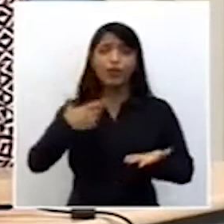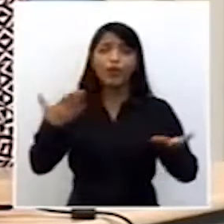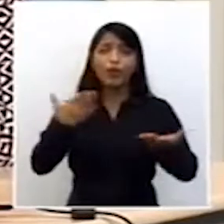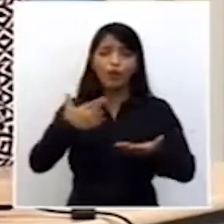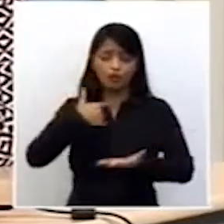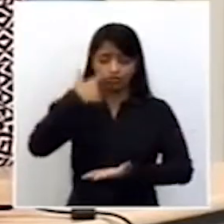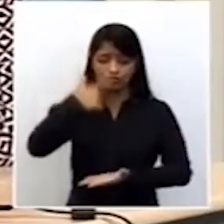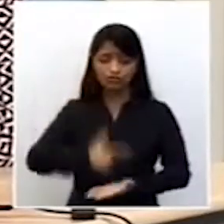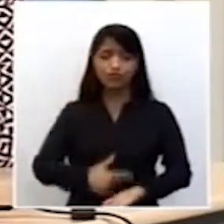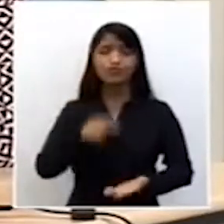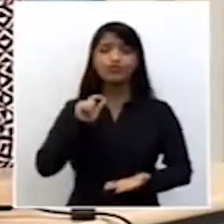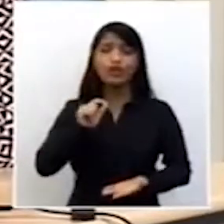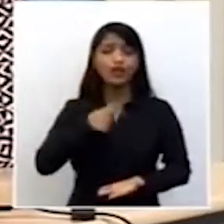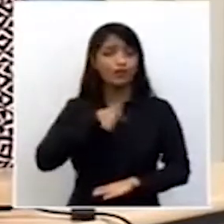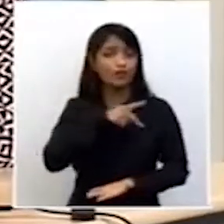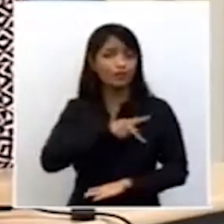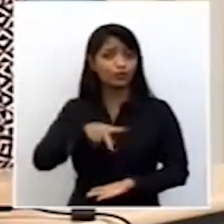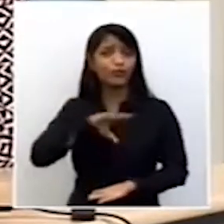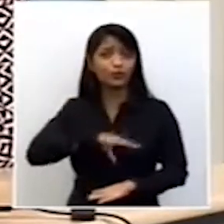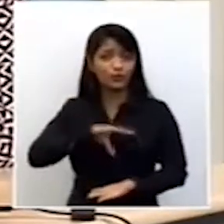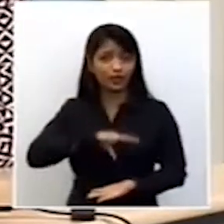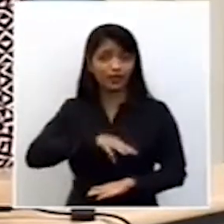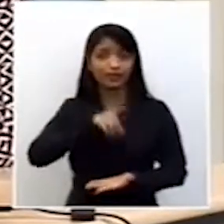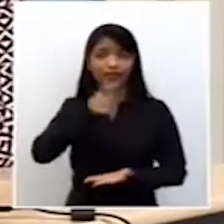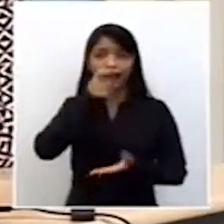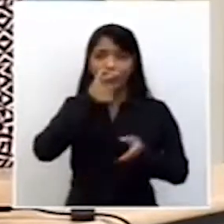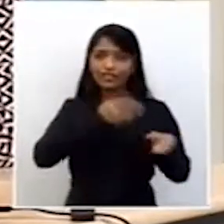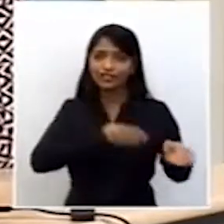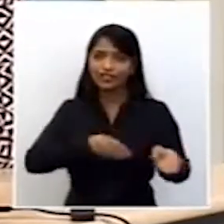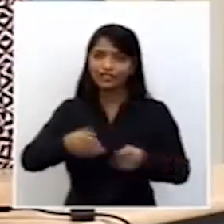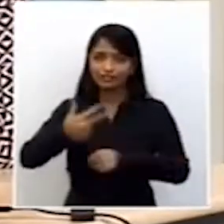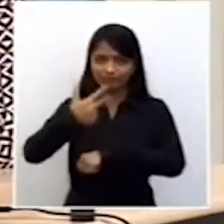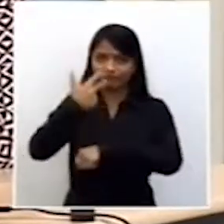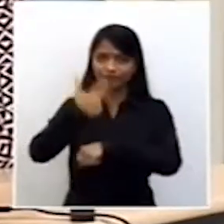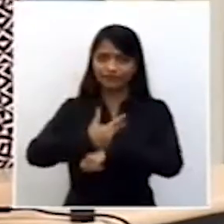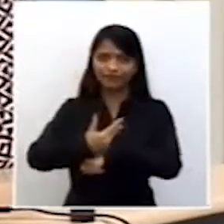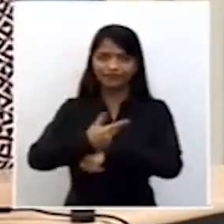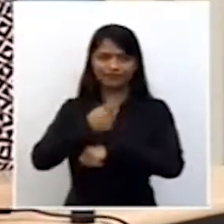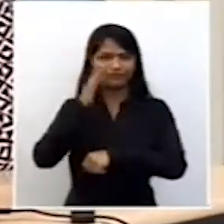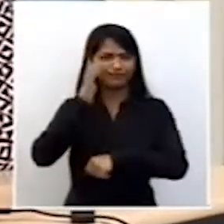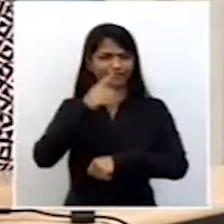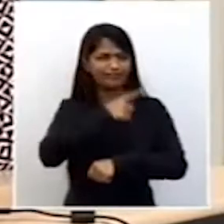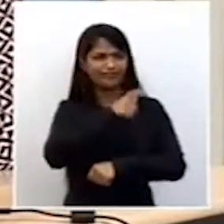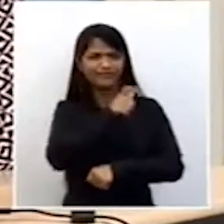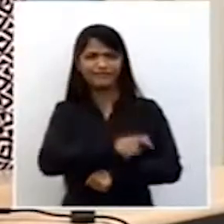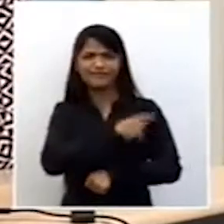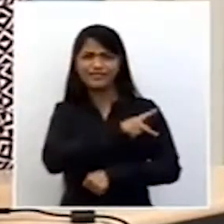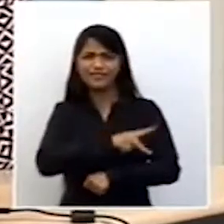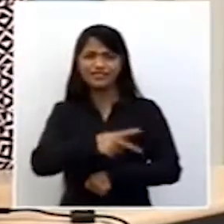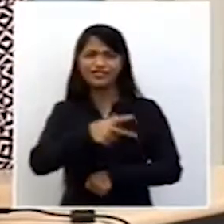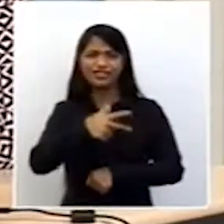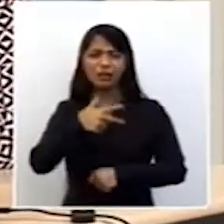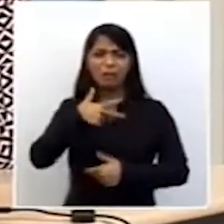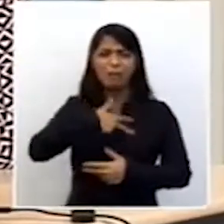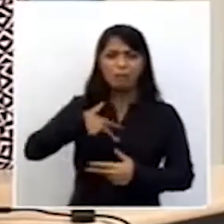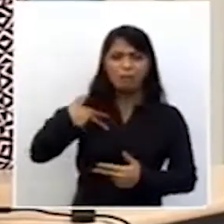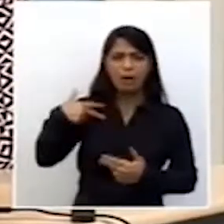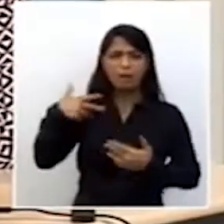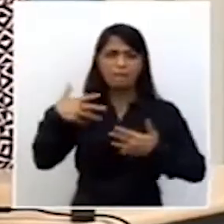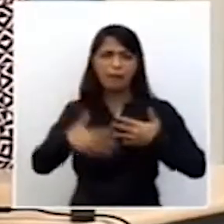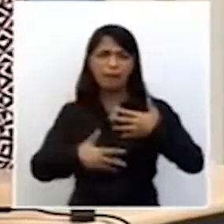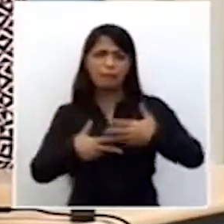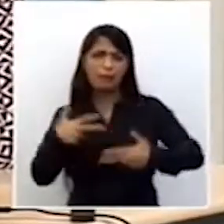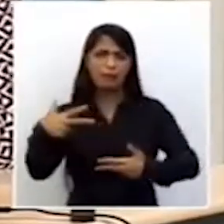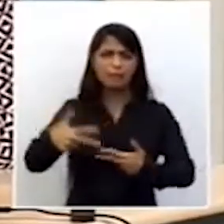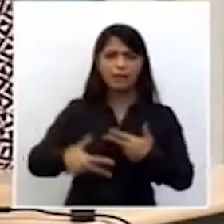aqui para assistir uma aula de língua portuguesa. E você, logicamente, não vai esperar que a professora que esteja aqui fale com você